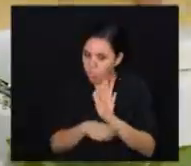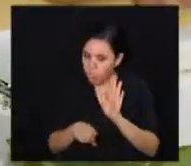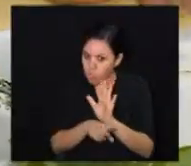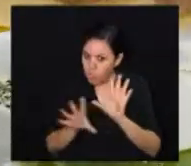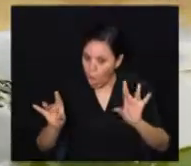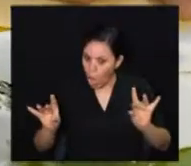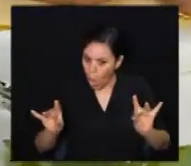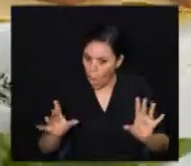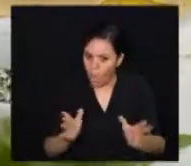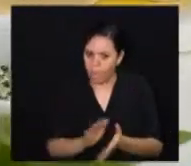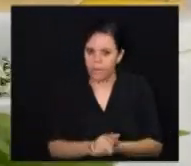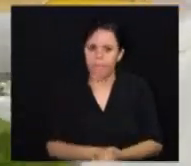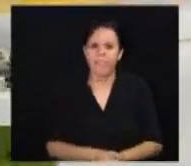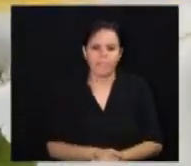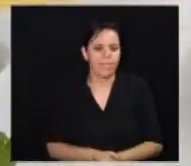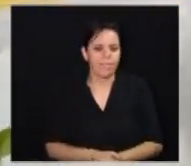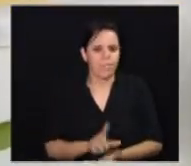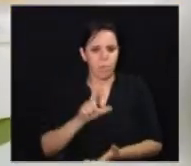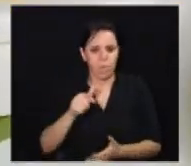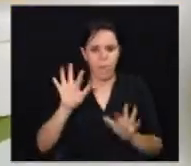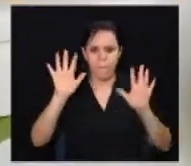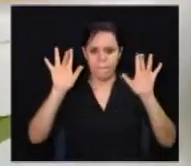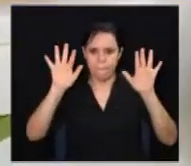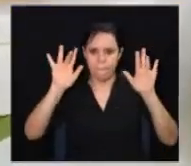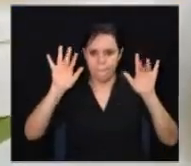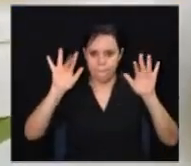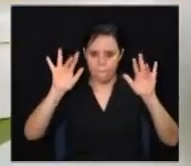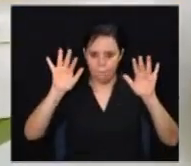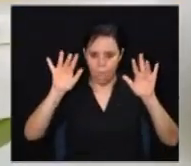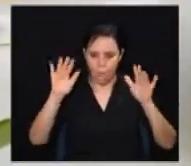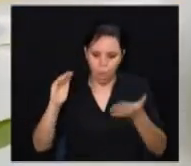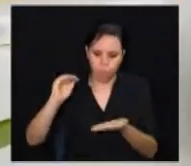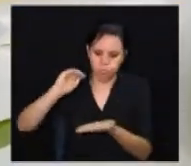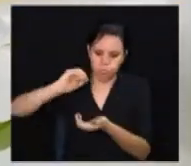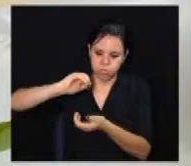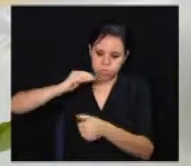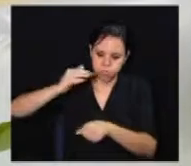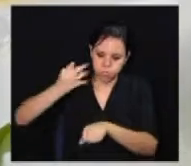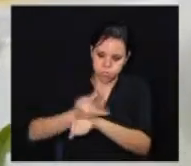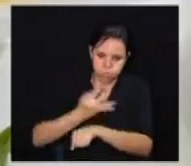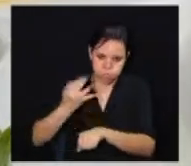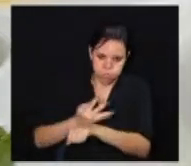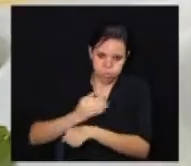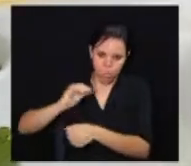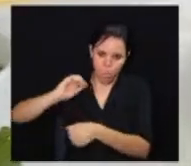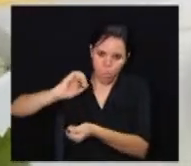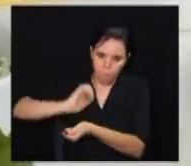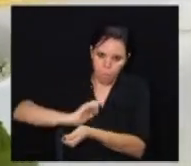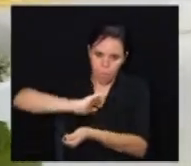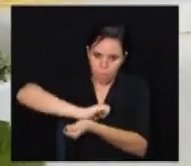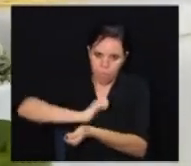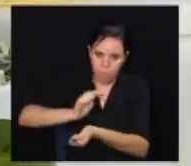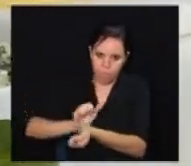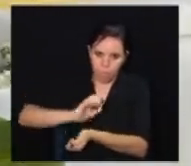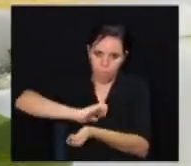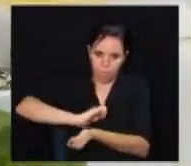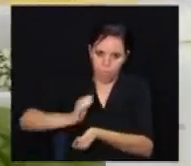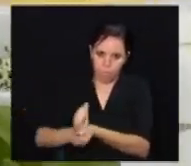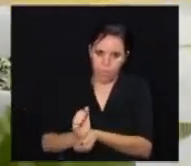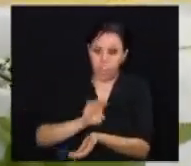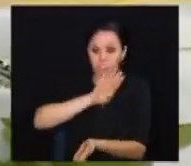colar. E aí a gente vem com a mão mesmo, apertando dos lados para que saia todo o ar de dentro do